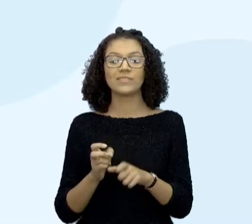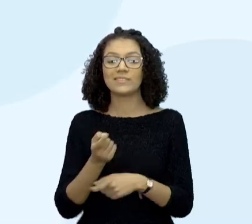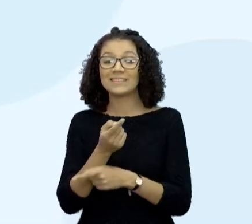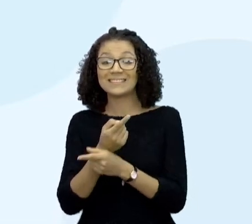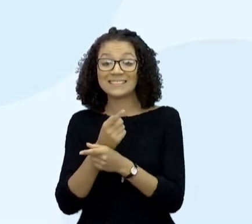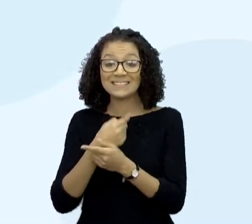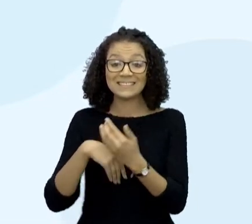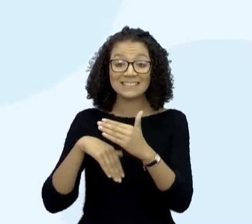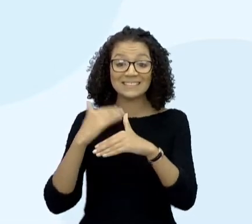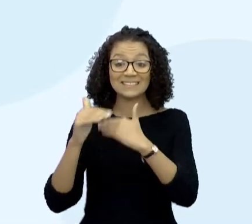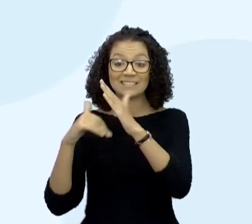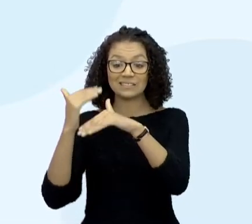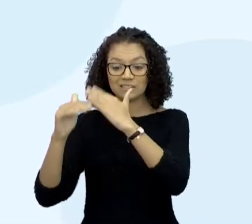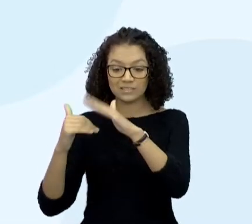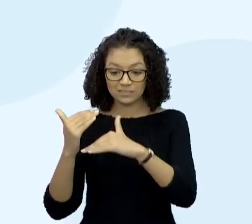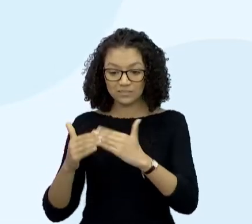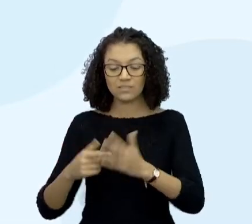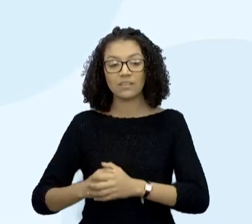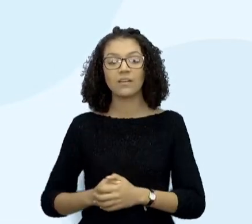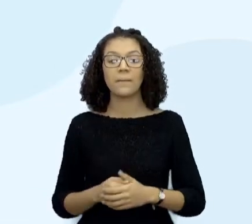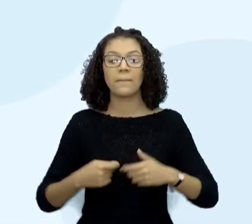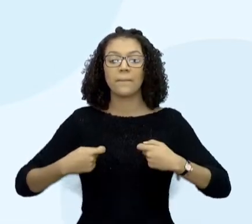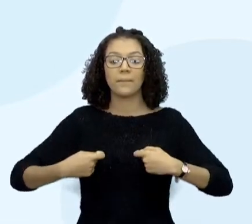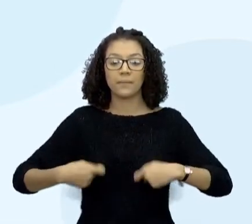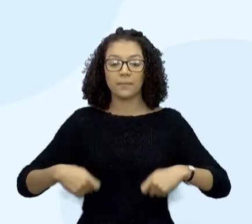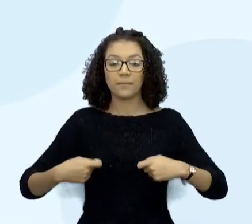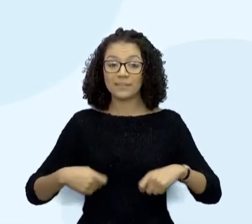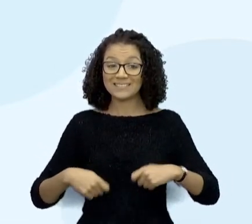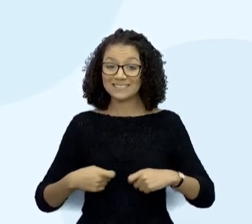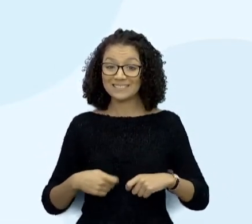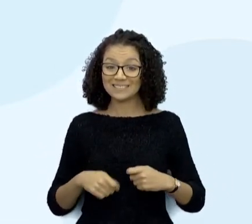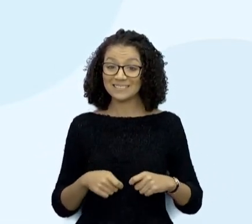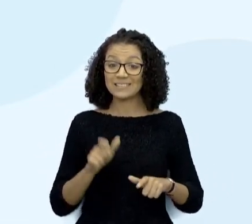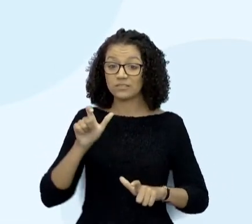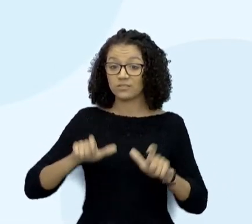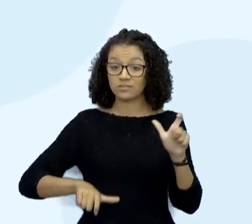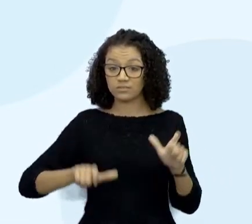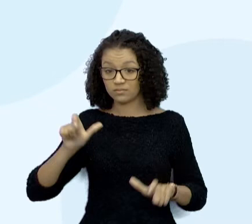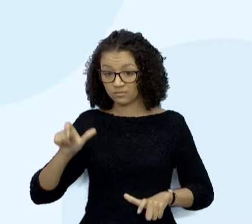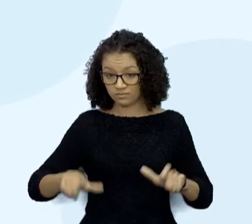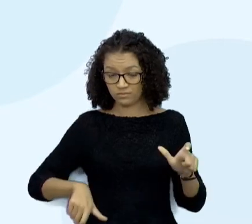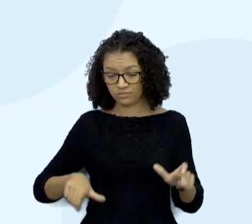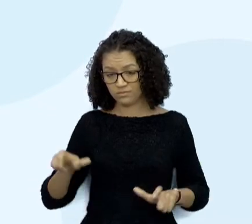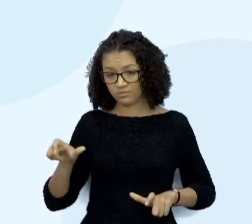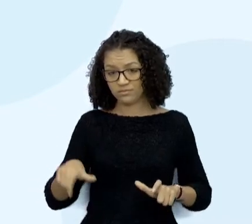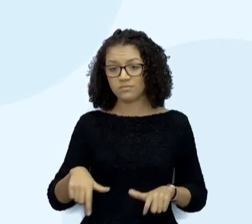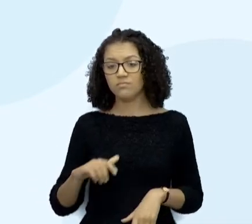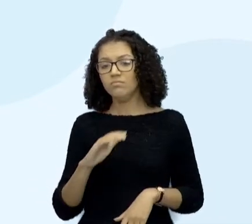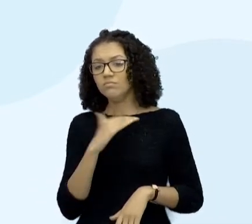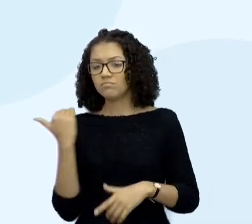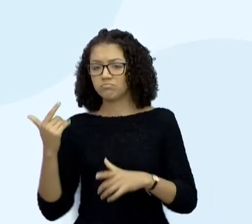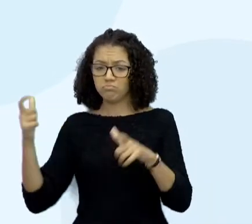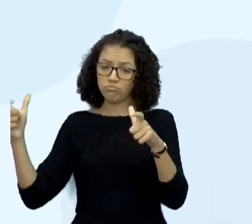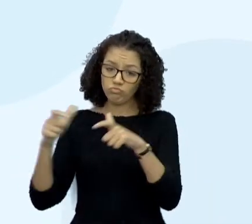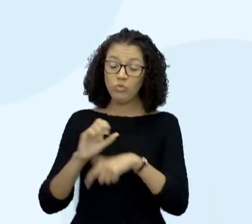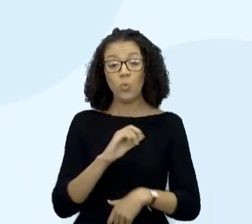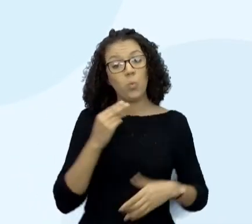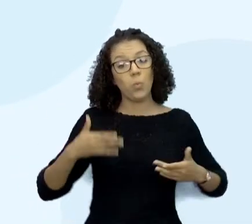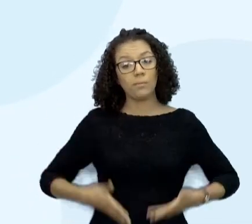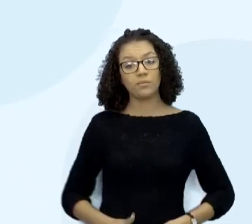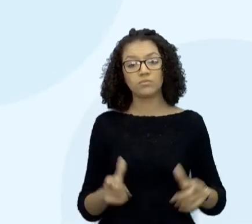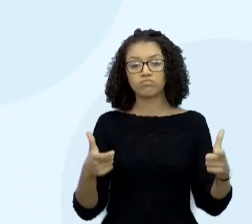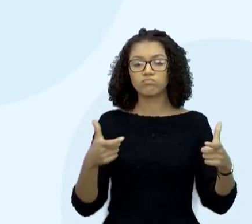seria condição necessária para a redução das taxas de mortalidade e natalidade nos diferentes países